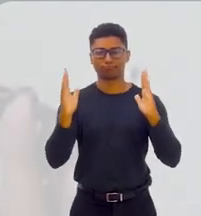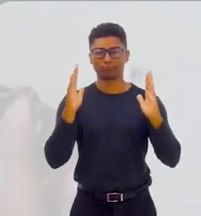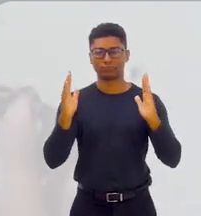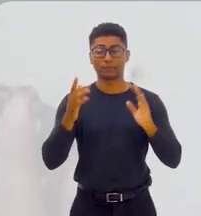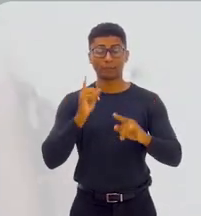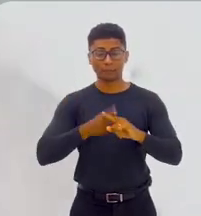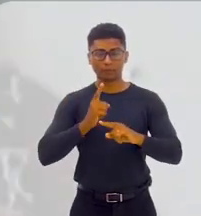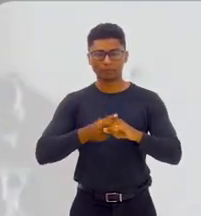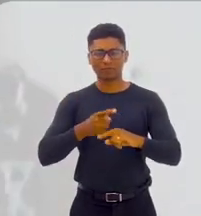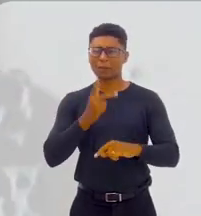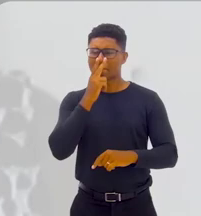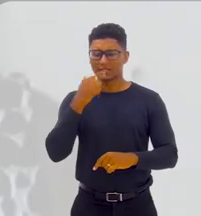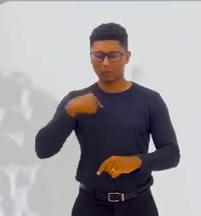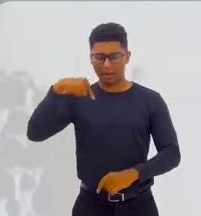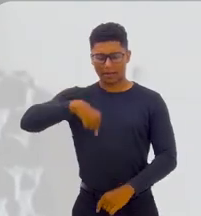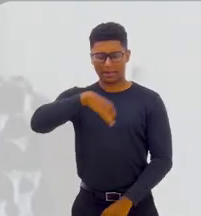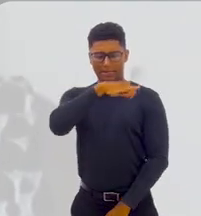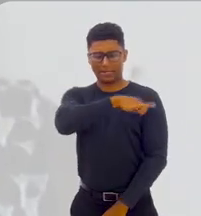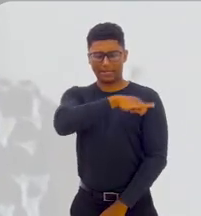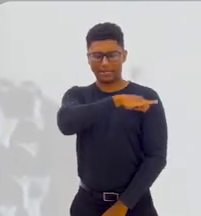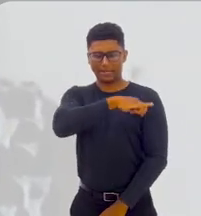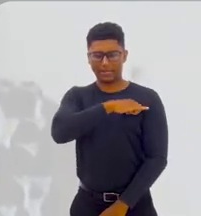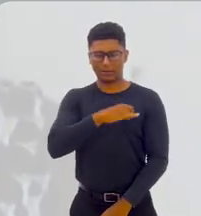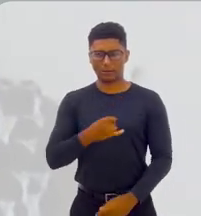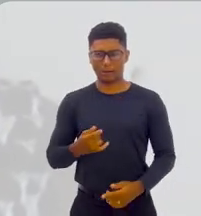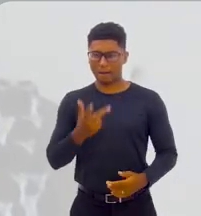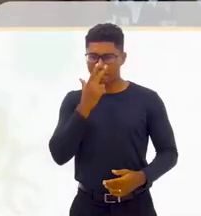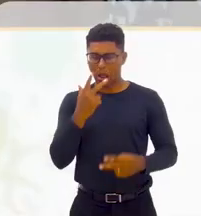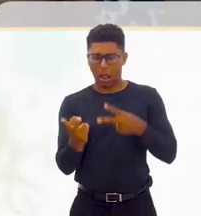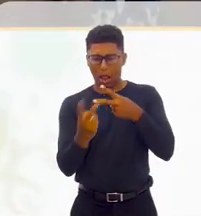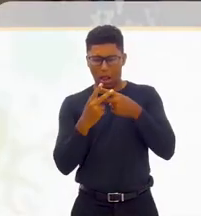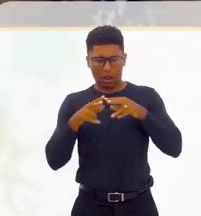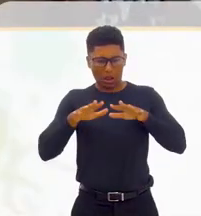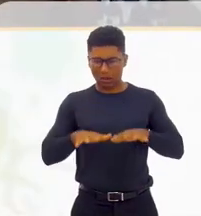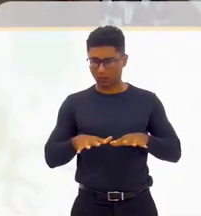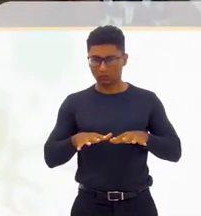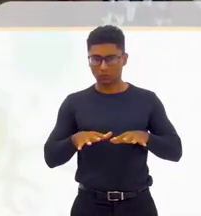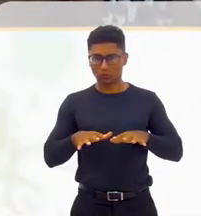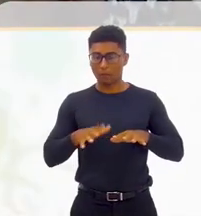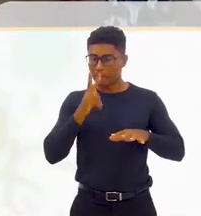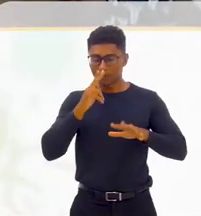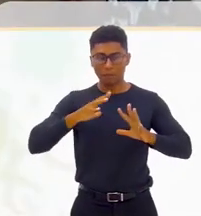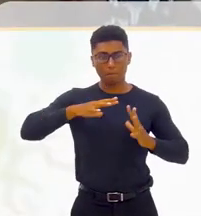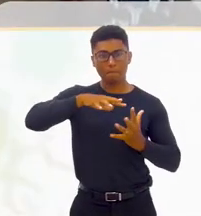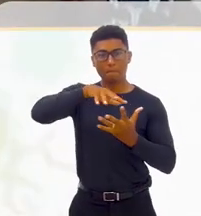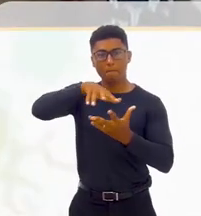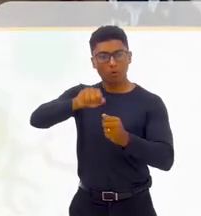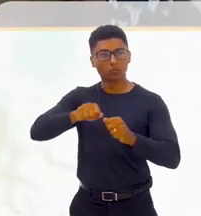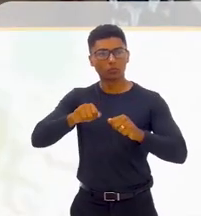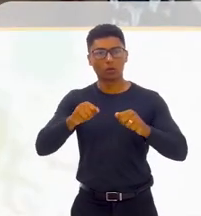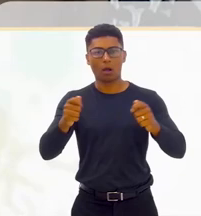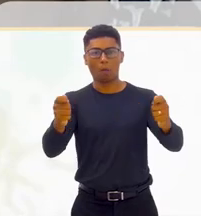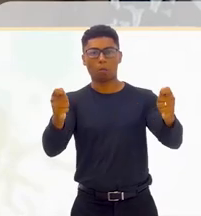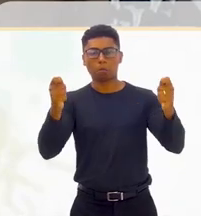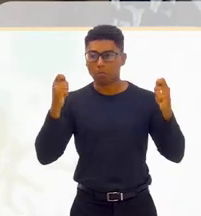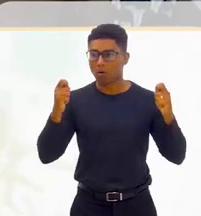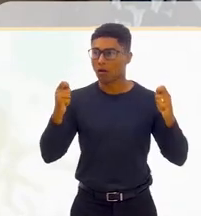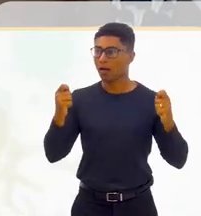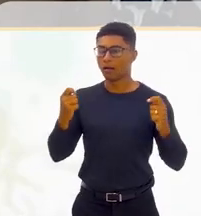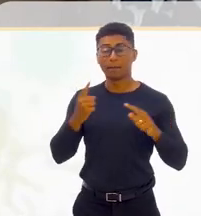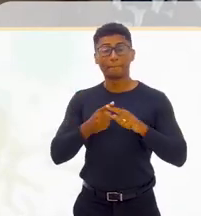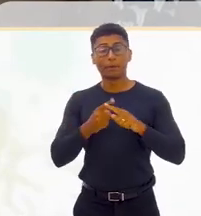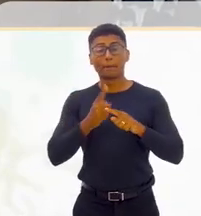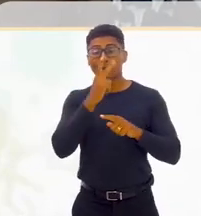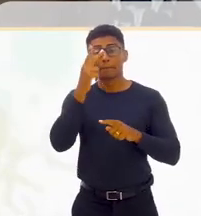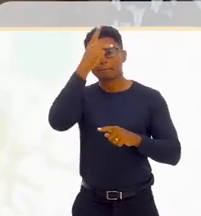daquele do meu lugar, né, daqui do Rio de Janeiro. E assim para o mundo, né? Isso foi muito rico para mim, porque enquanto as